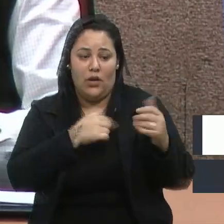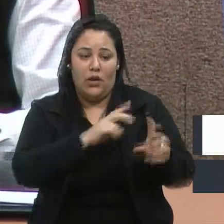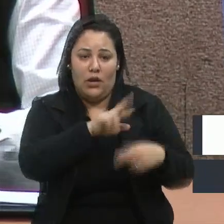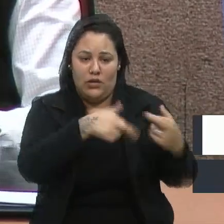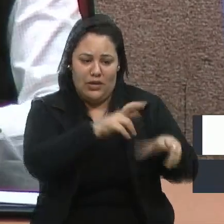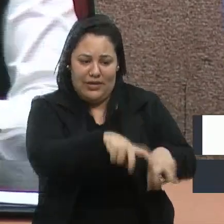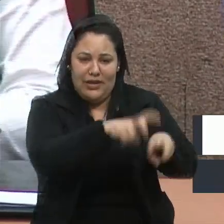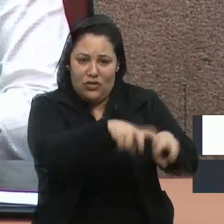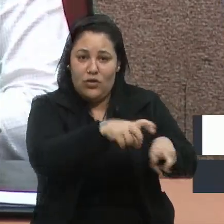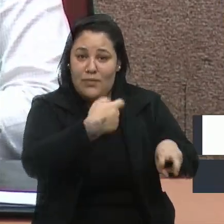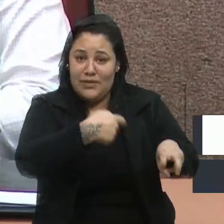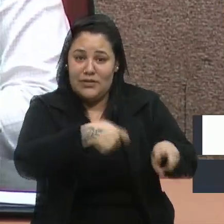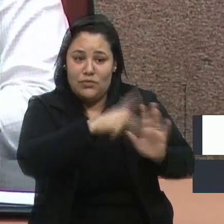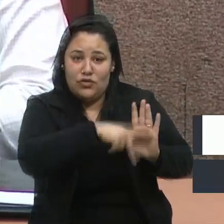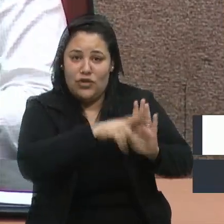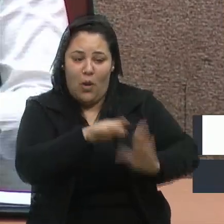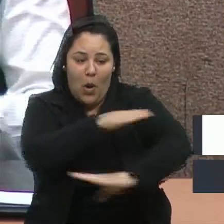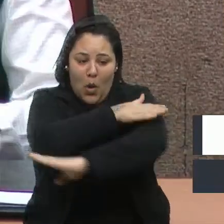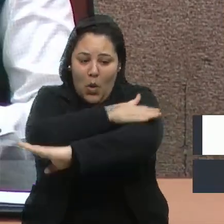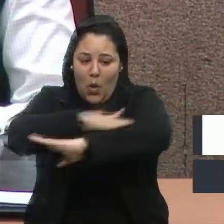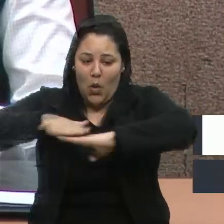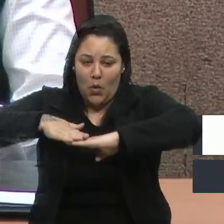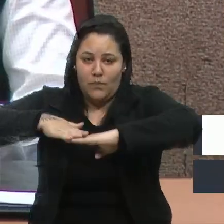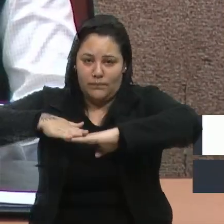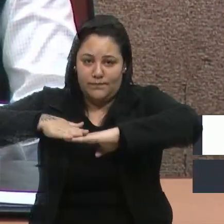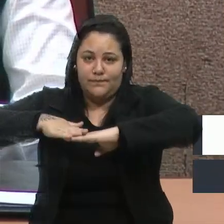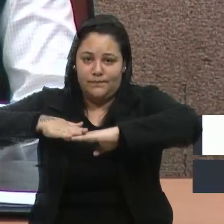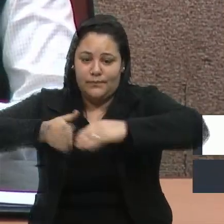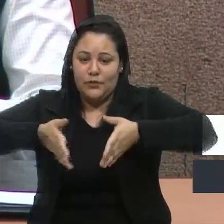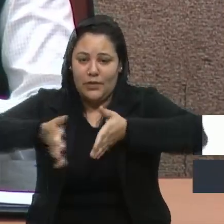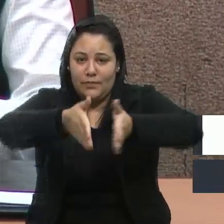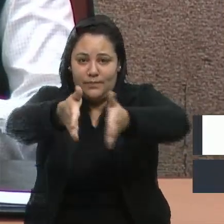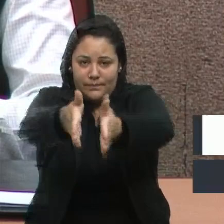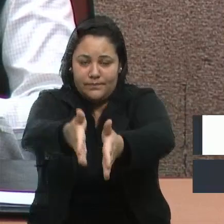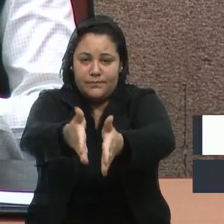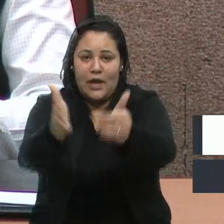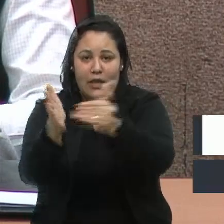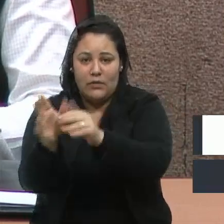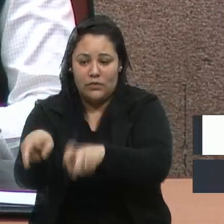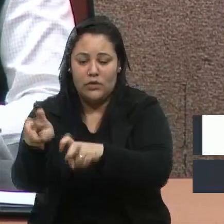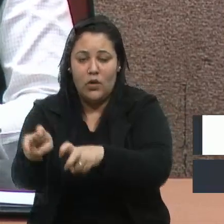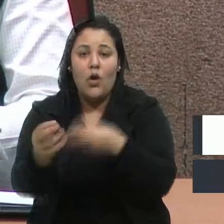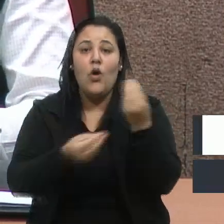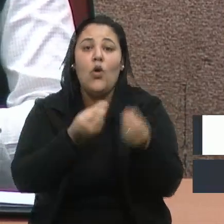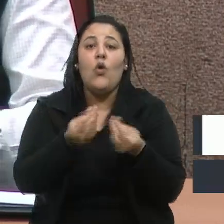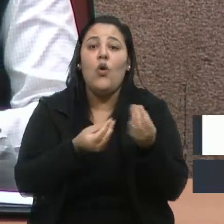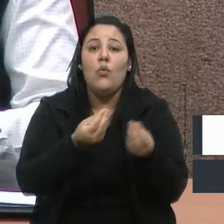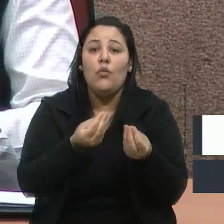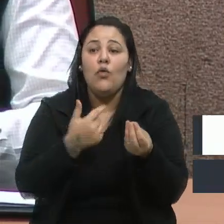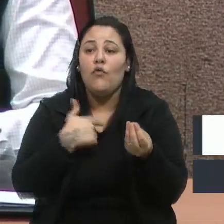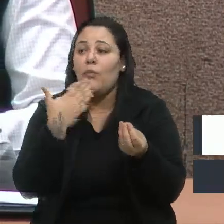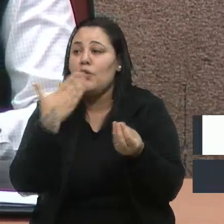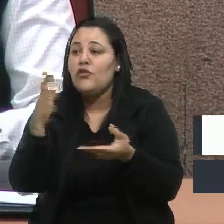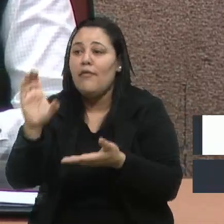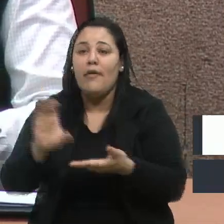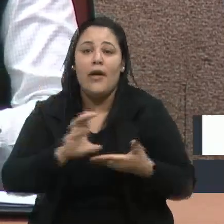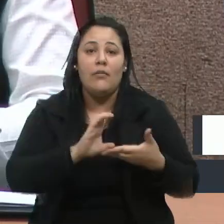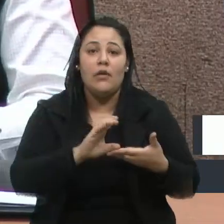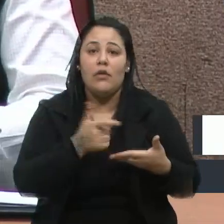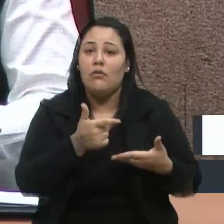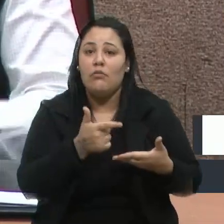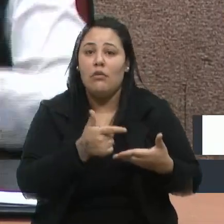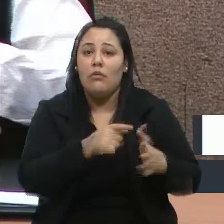dos projetos de asfaltamento das estradas do interior, né? Como é que tu vai pedir o recurso se não tem o